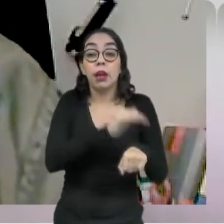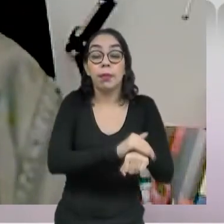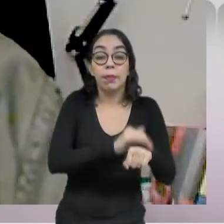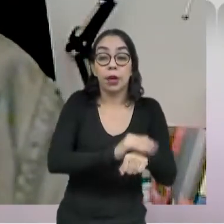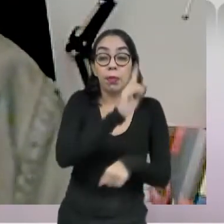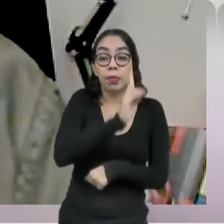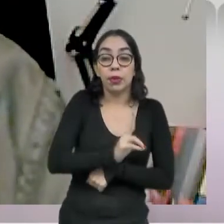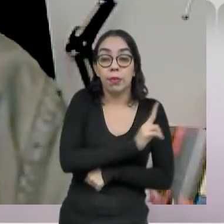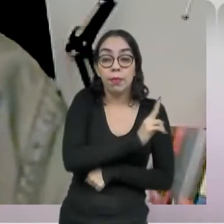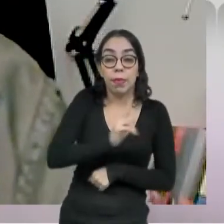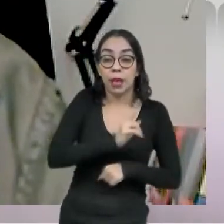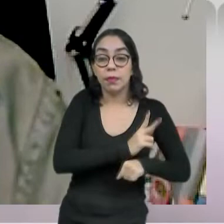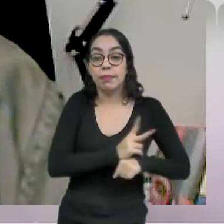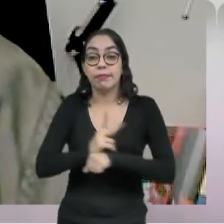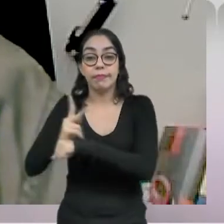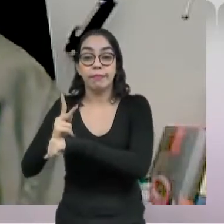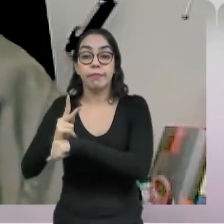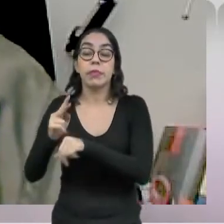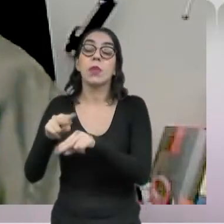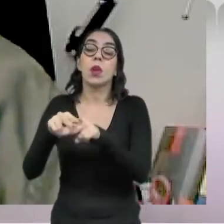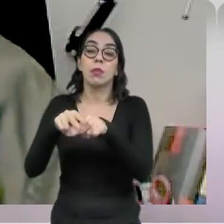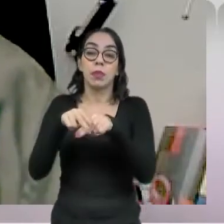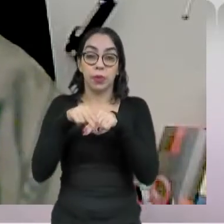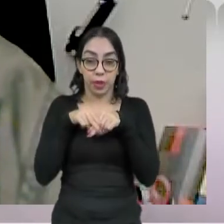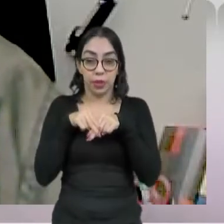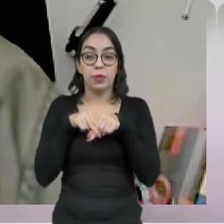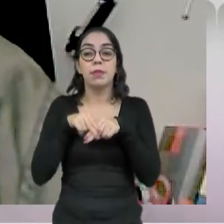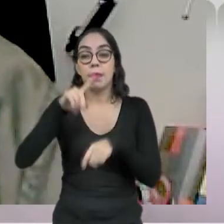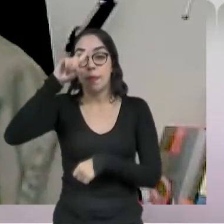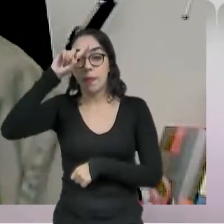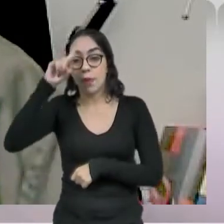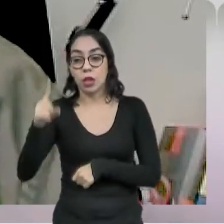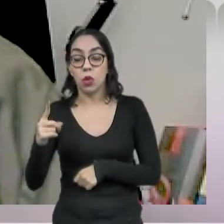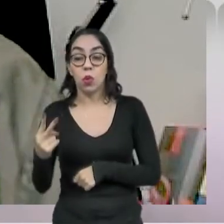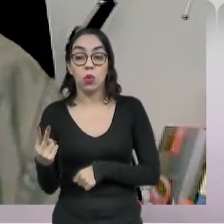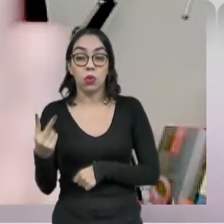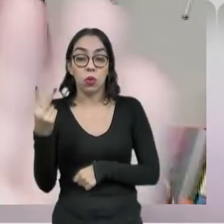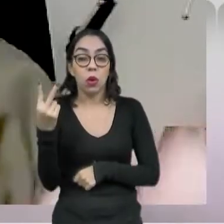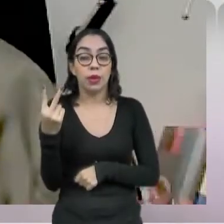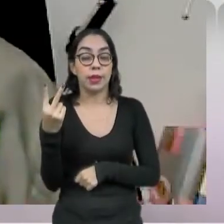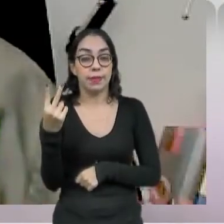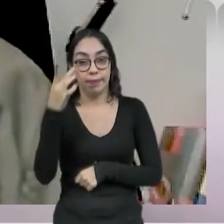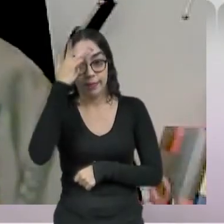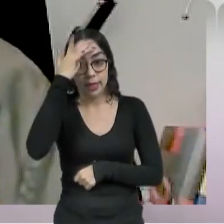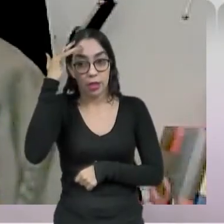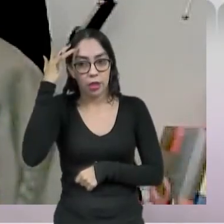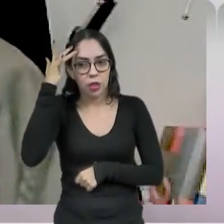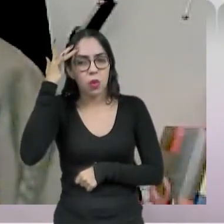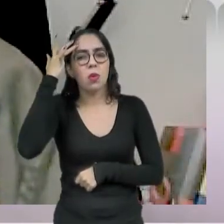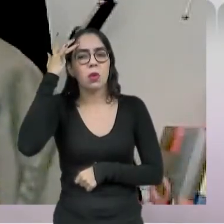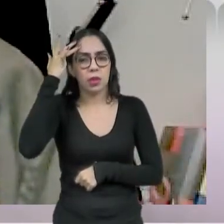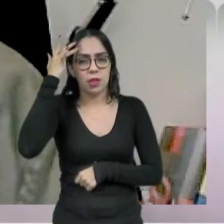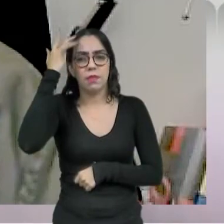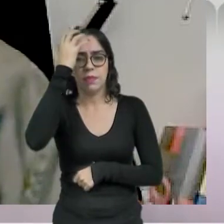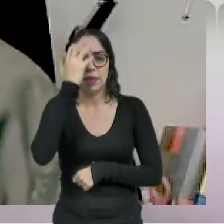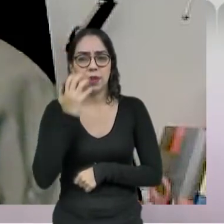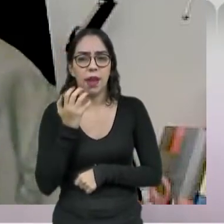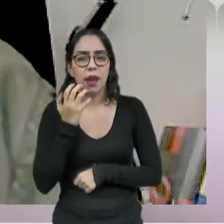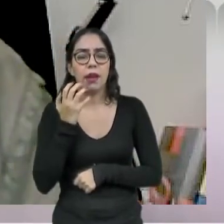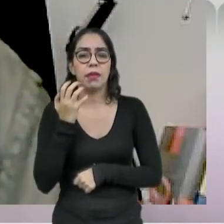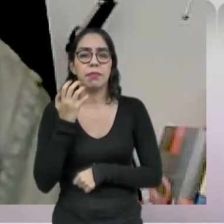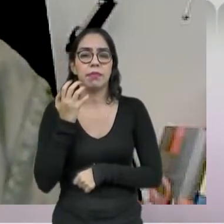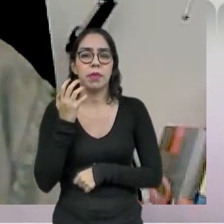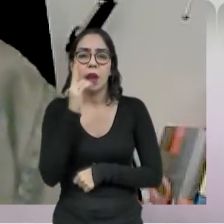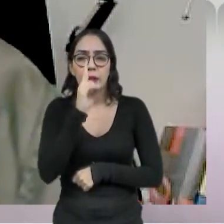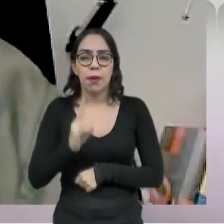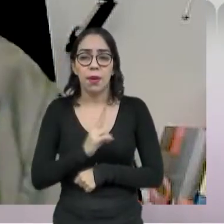E Dom Joaquim nomeou uma comissão com dois padres, dois intelectuais da diocese, o padre